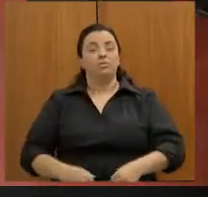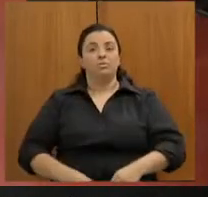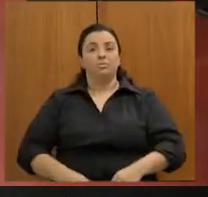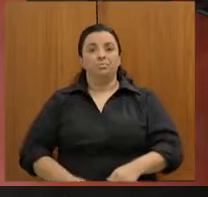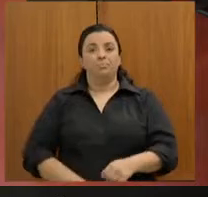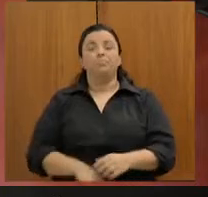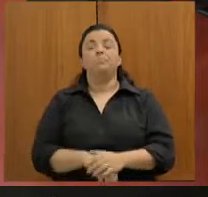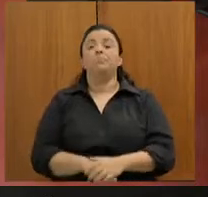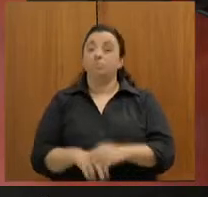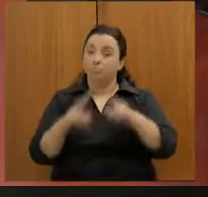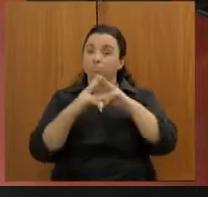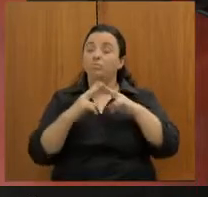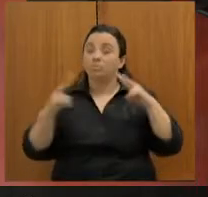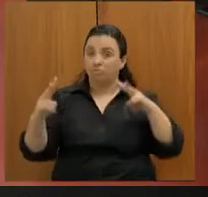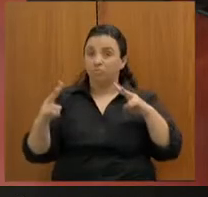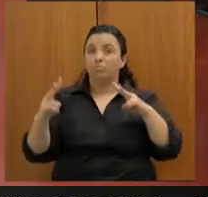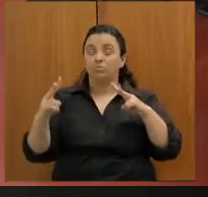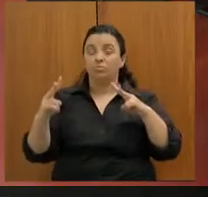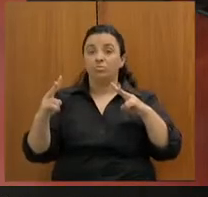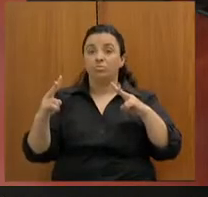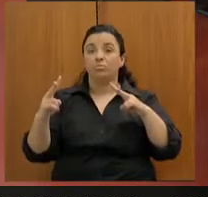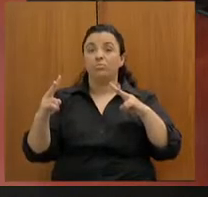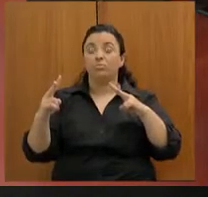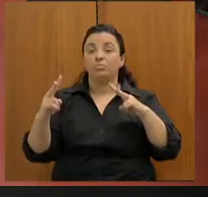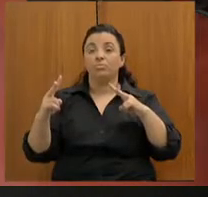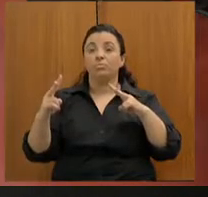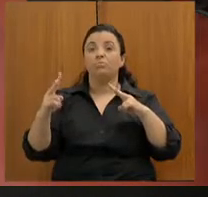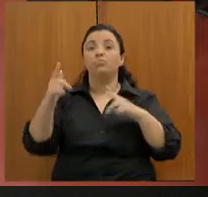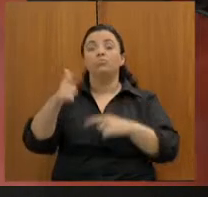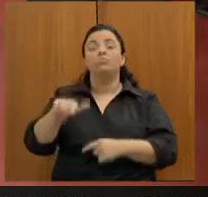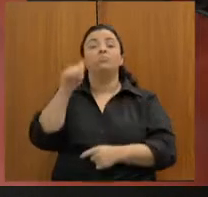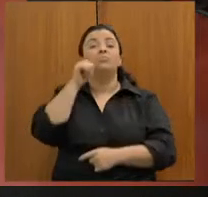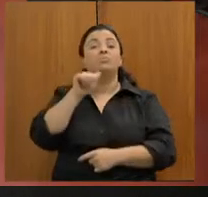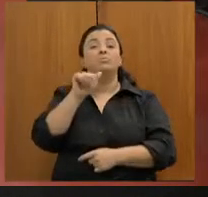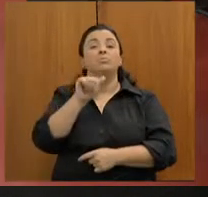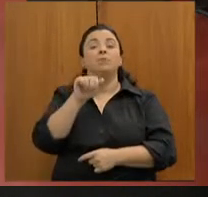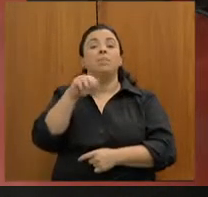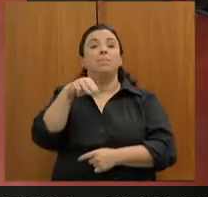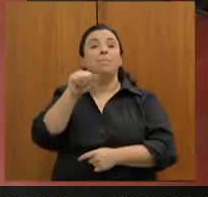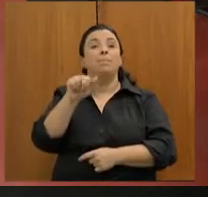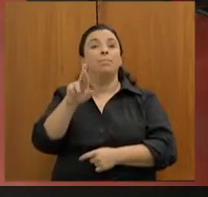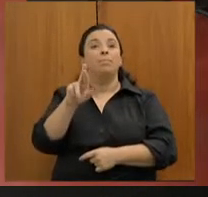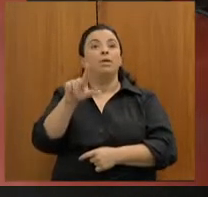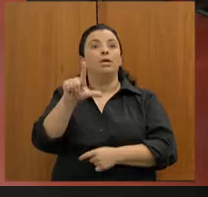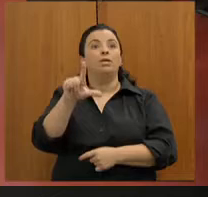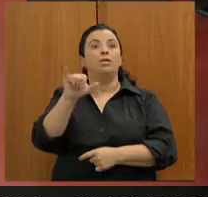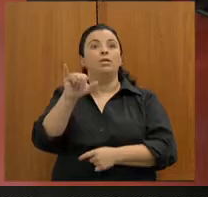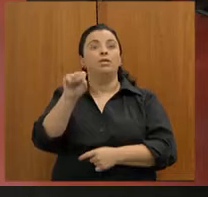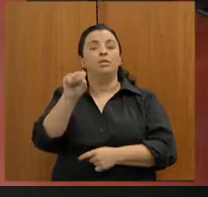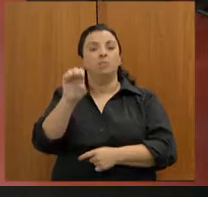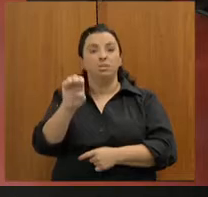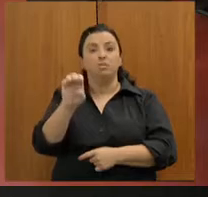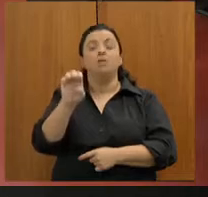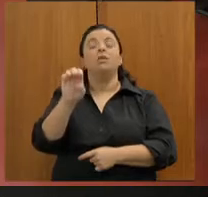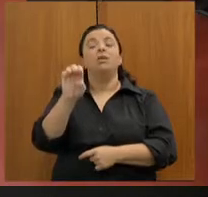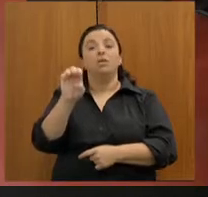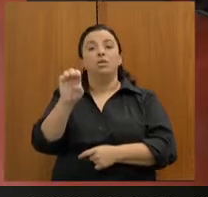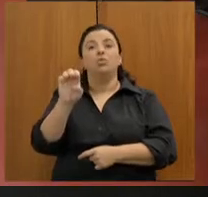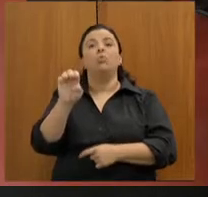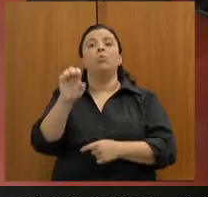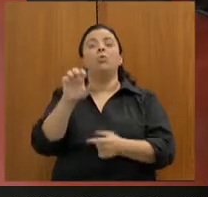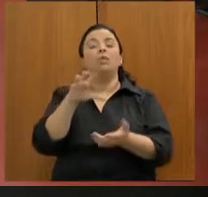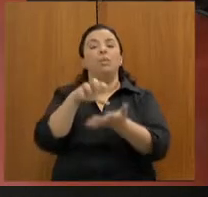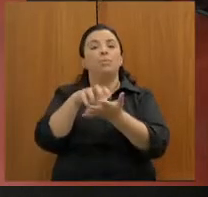e também de forma remota debatedora Marlise Matos professora associada do departamento de